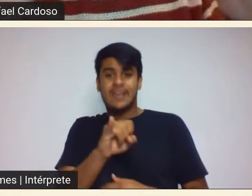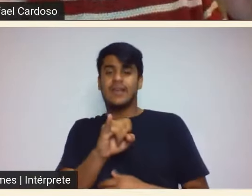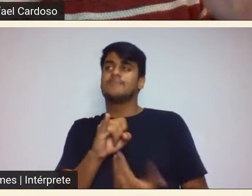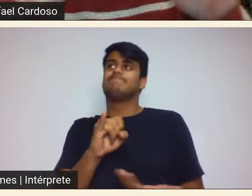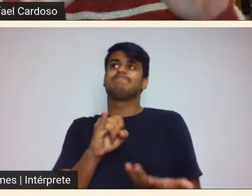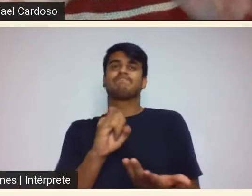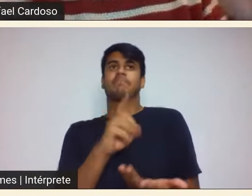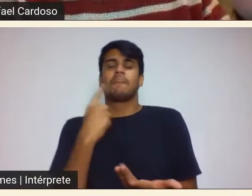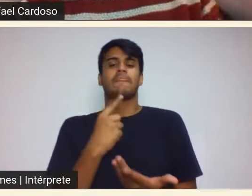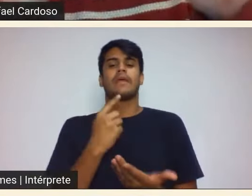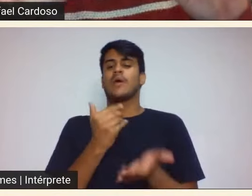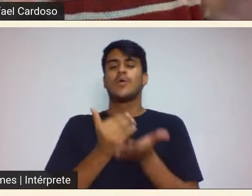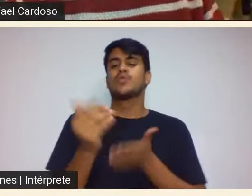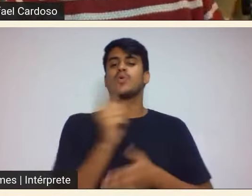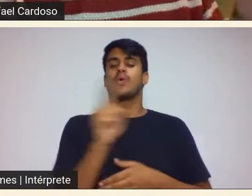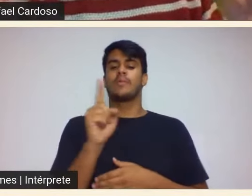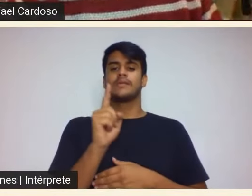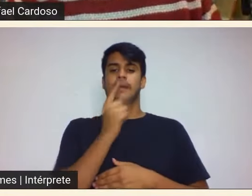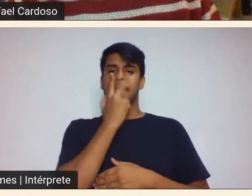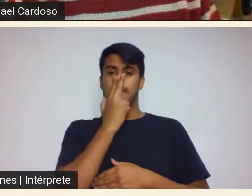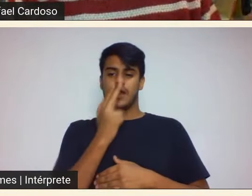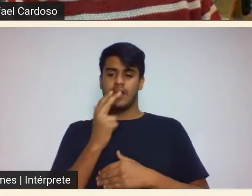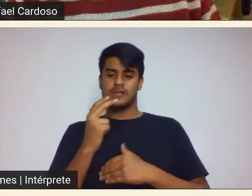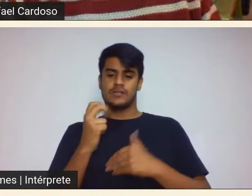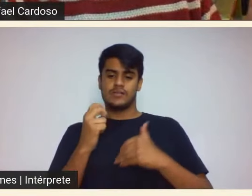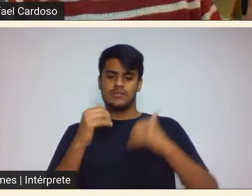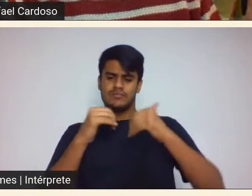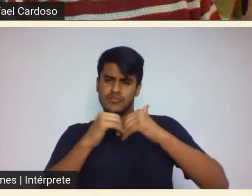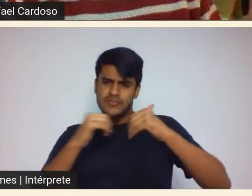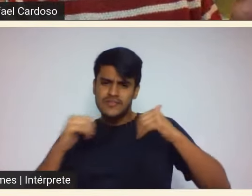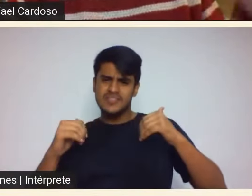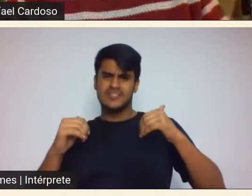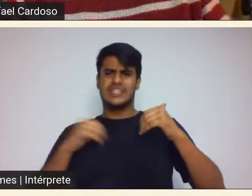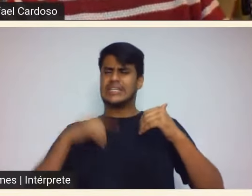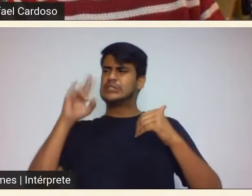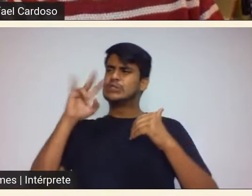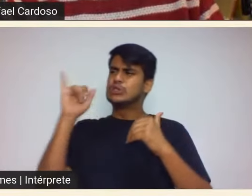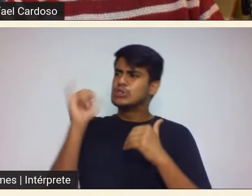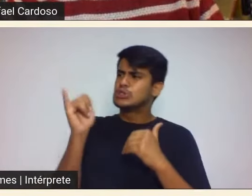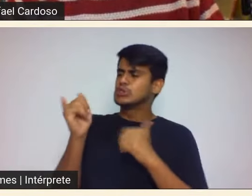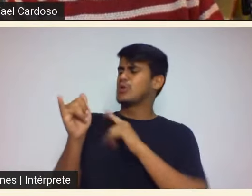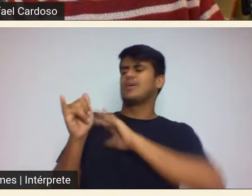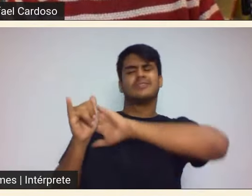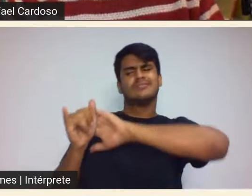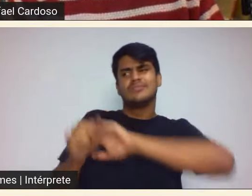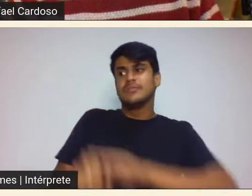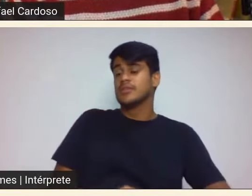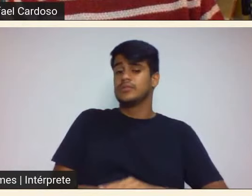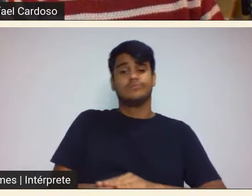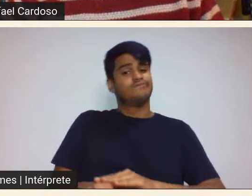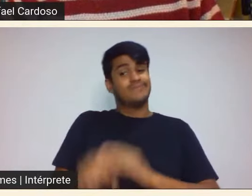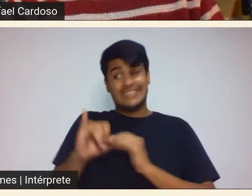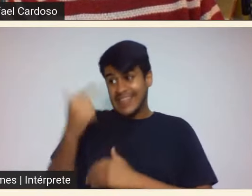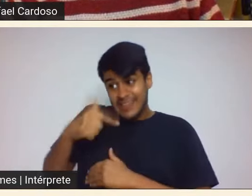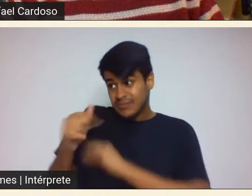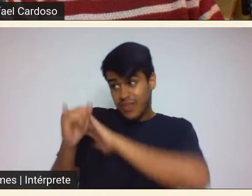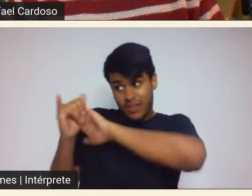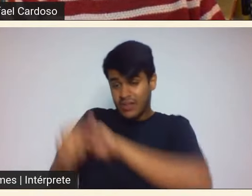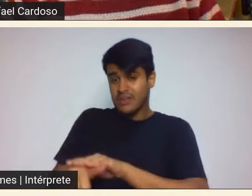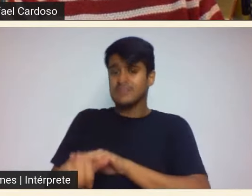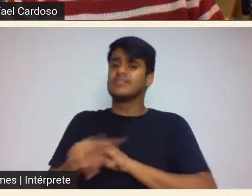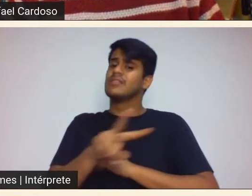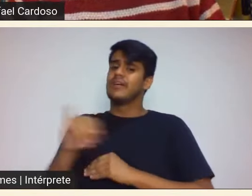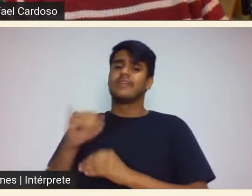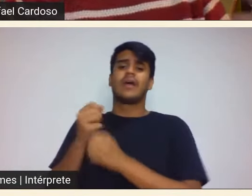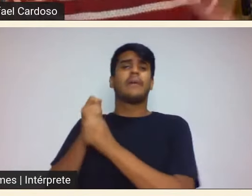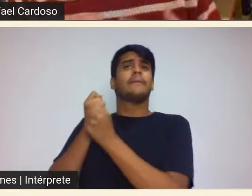não começarmos a desfiar os fios, descosturar essa narrativa, nós vamos ficar presos para sempre nessa narrativa, que é